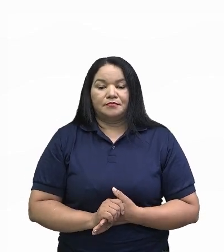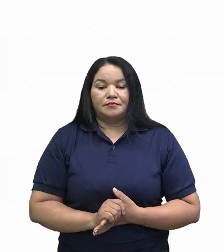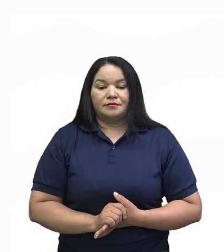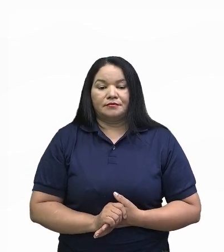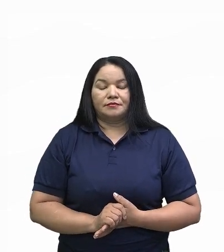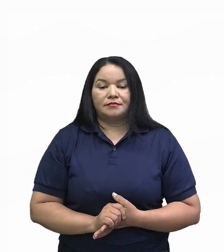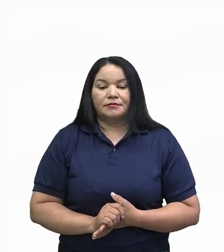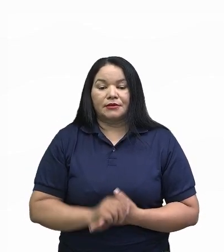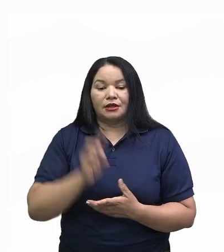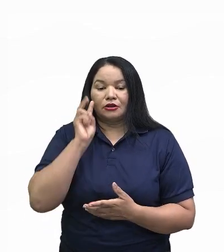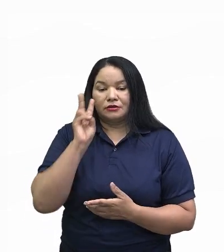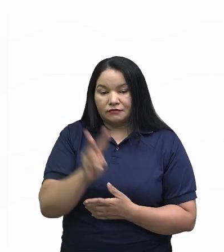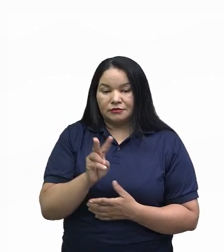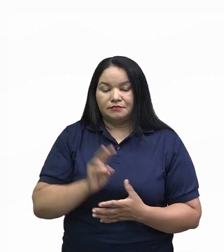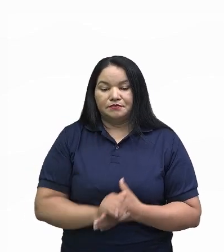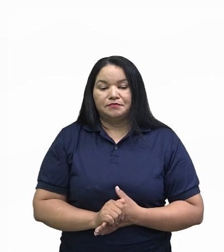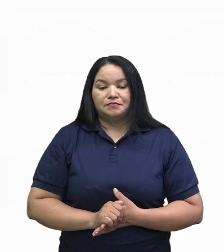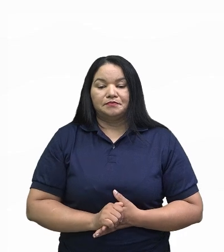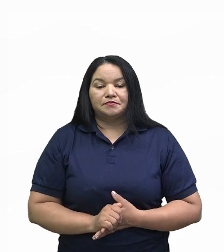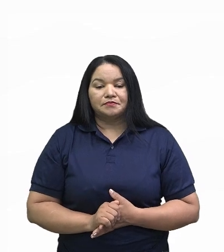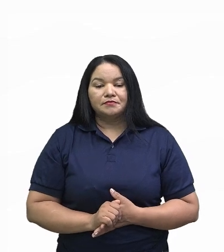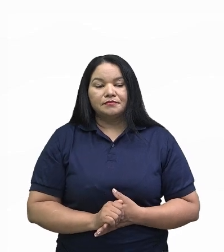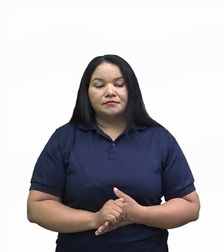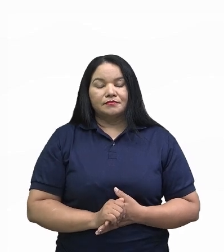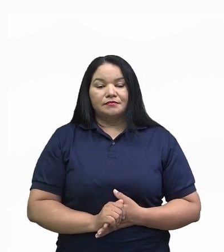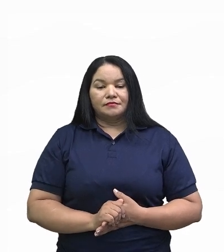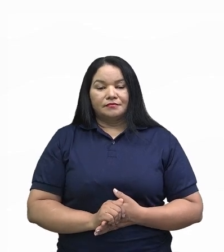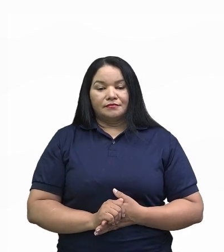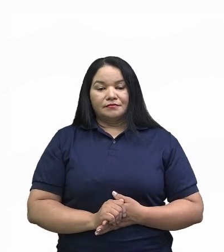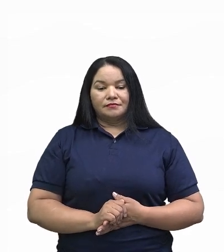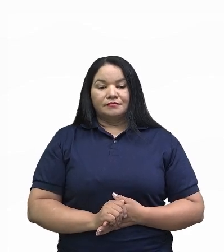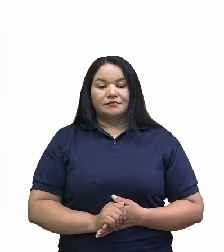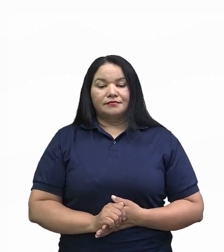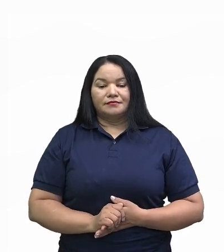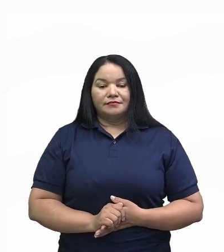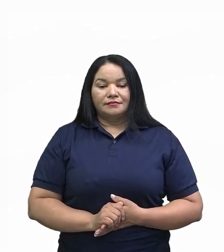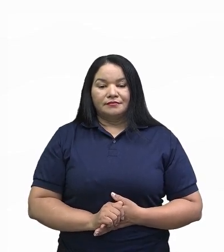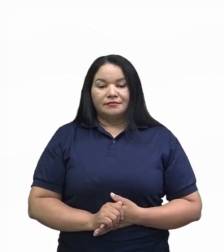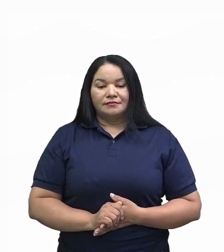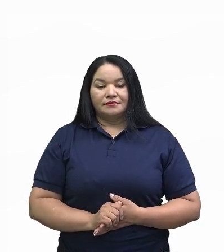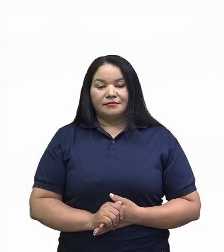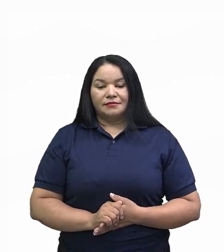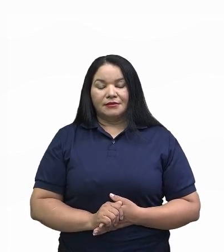Podem observar aí, aqui no quadro, vamos lá.